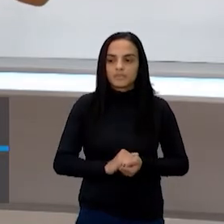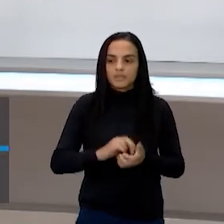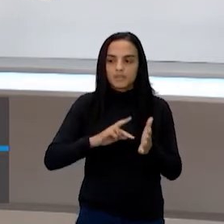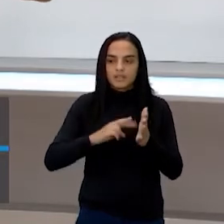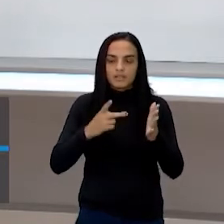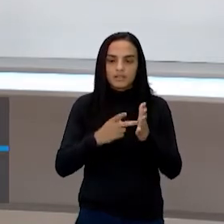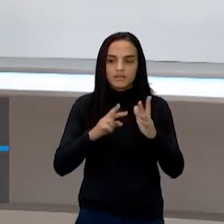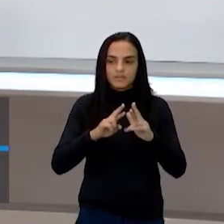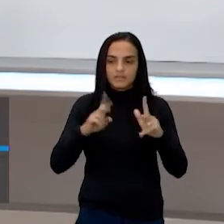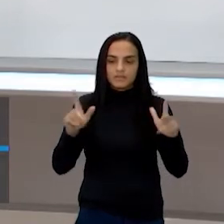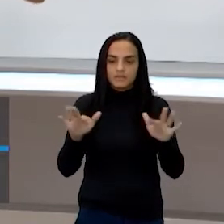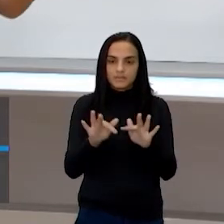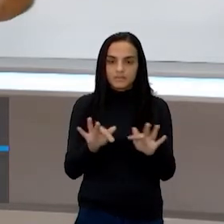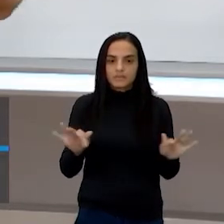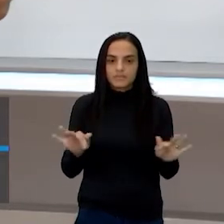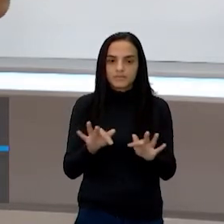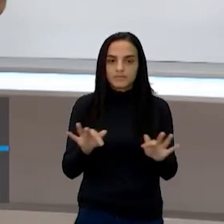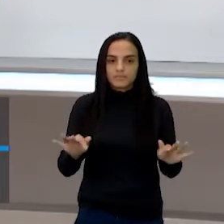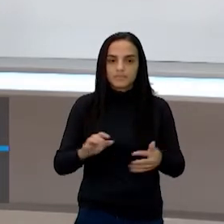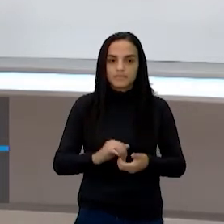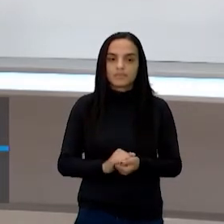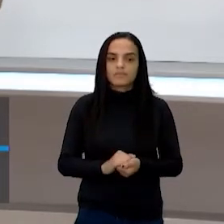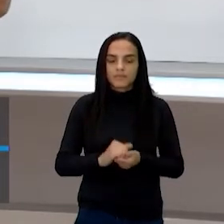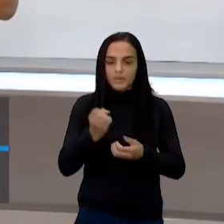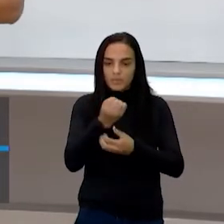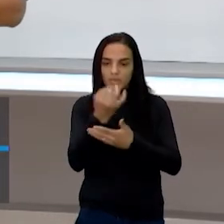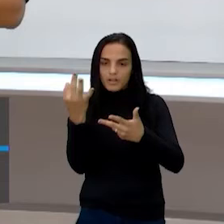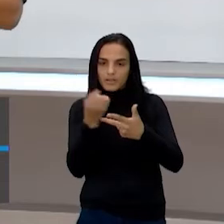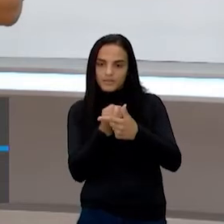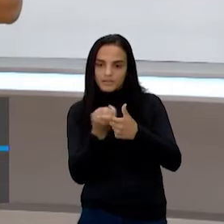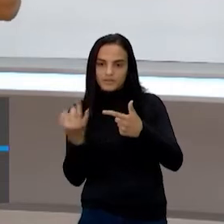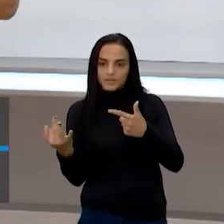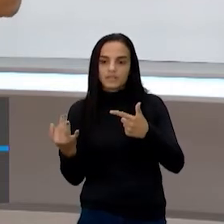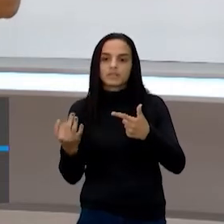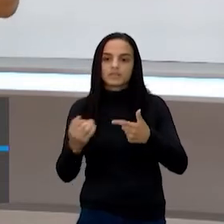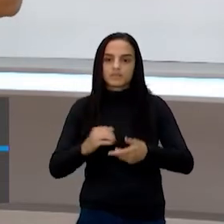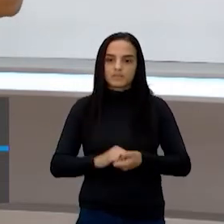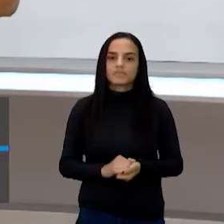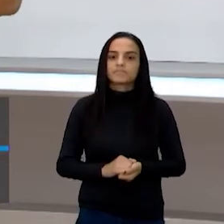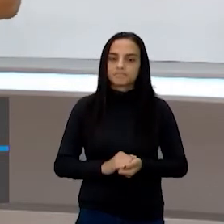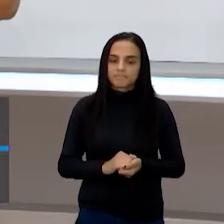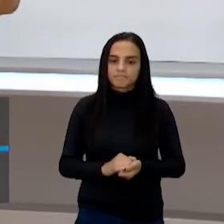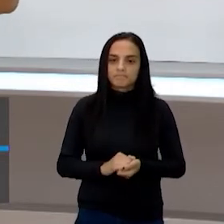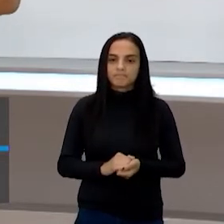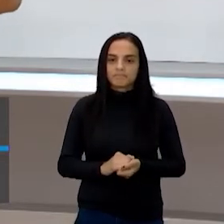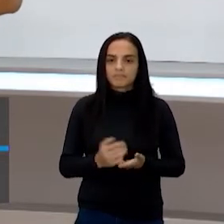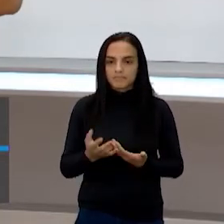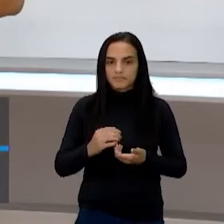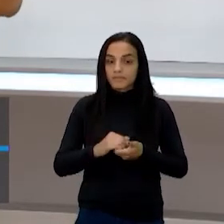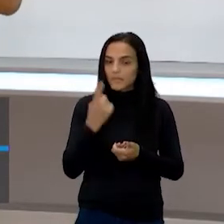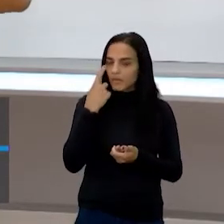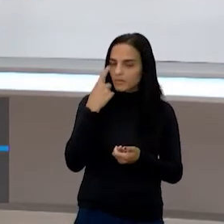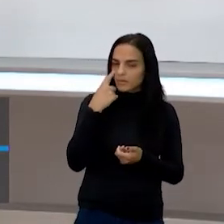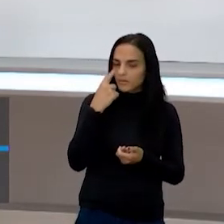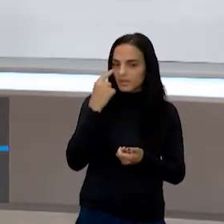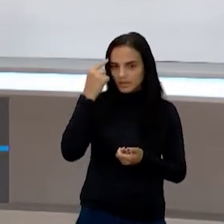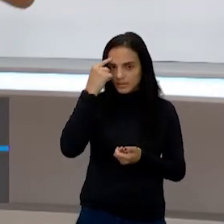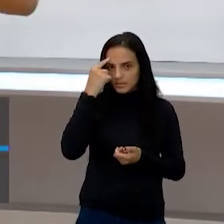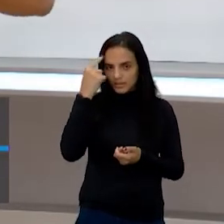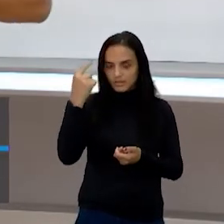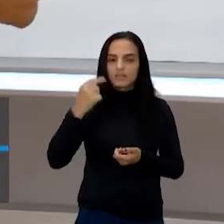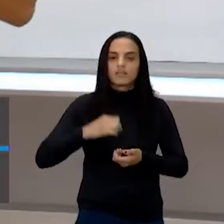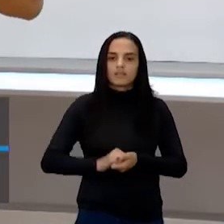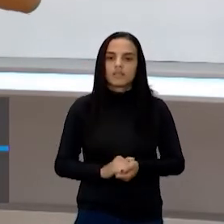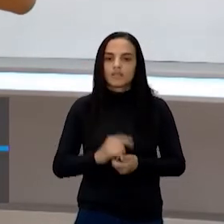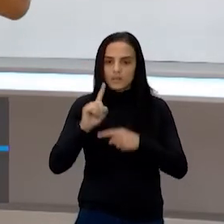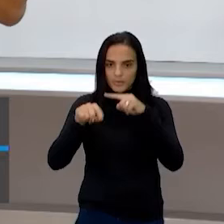simplificada, né? Numa fração irredutível, né? É a melhor forma de expressar uma razão, né? Então fica de olho nessa ideia, porque a gente vai